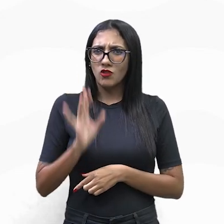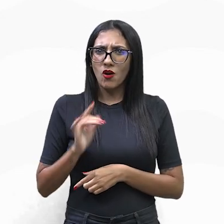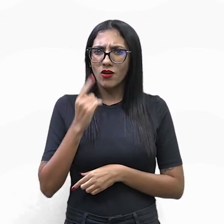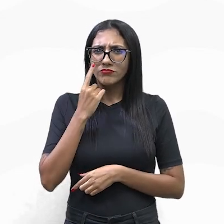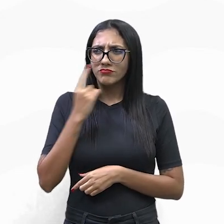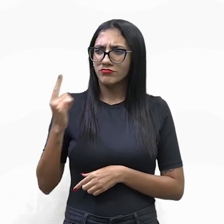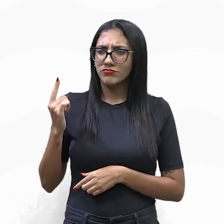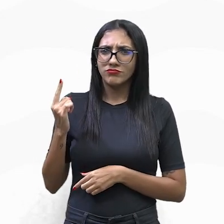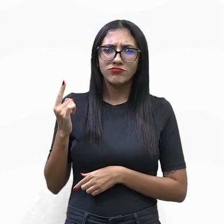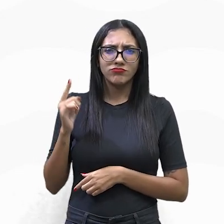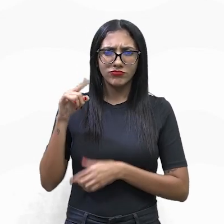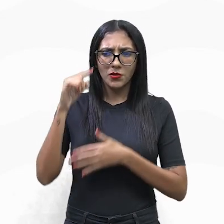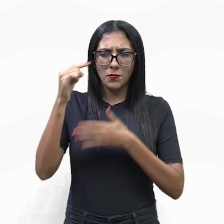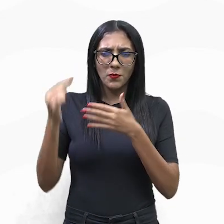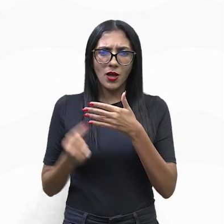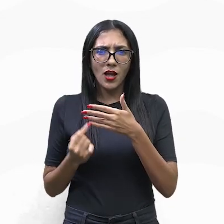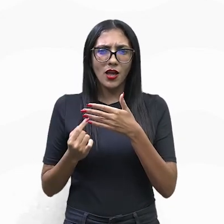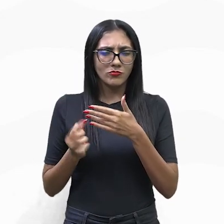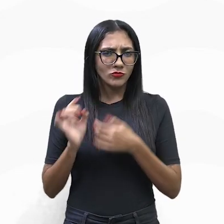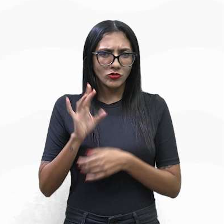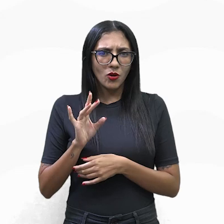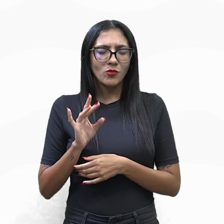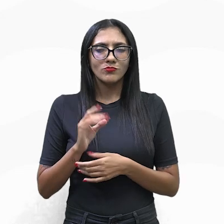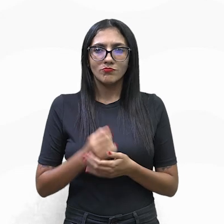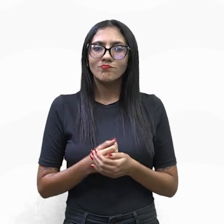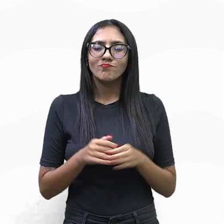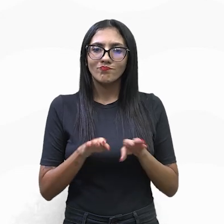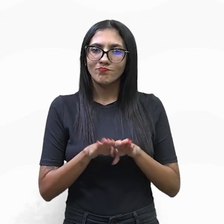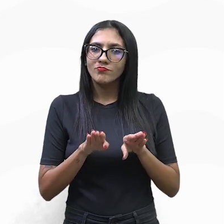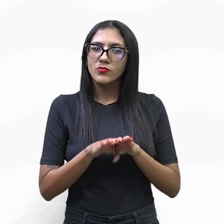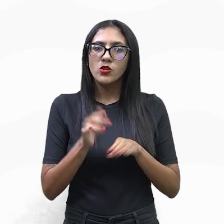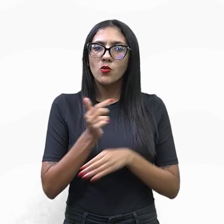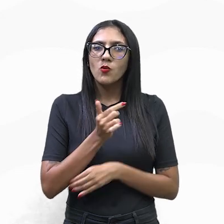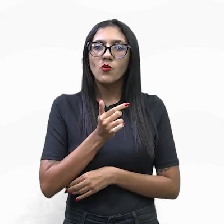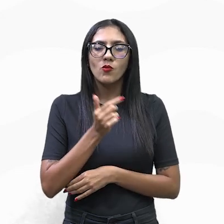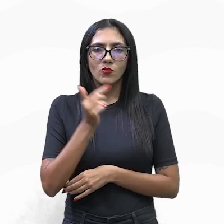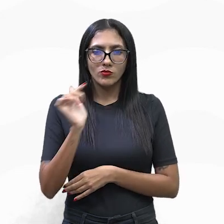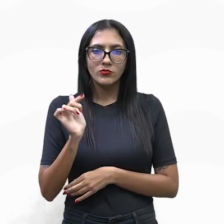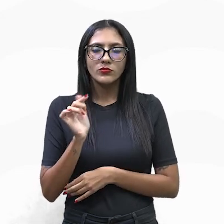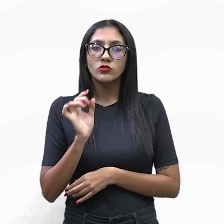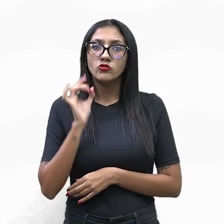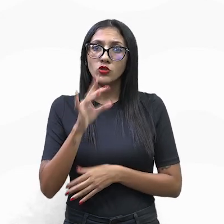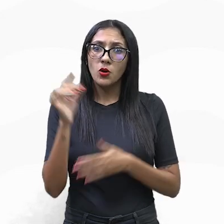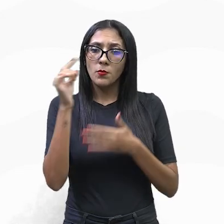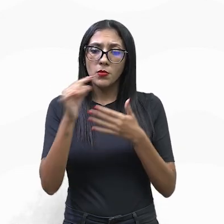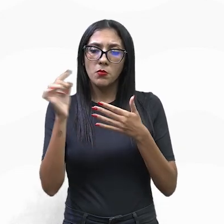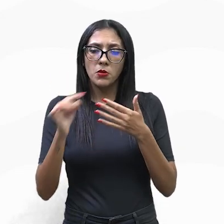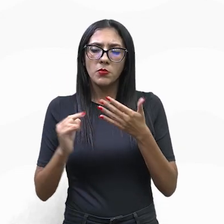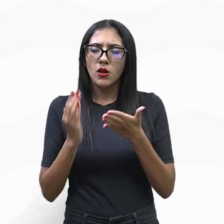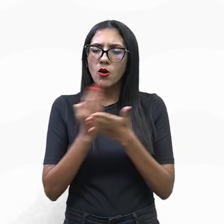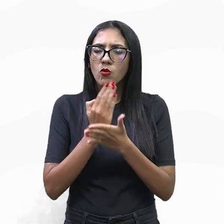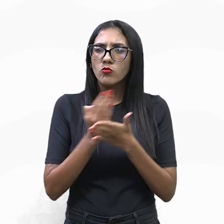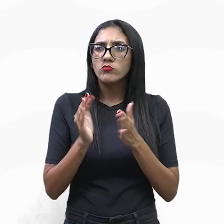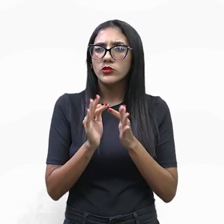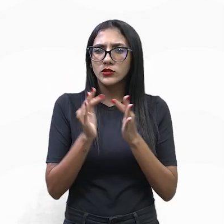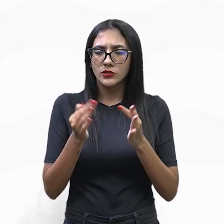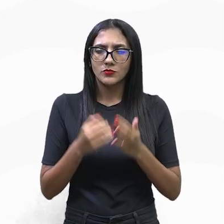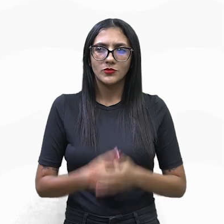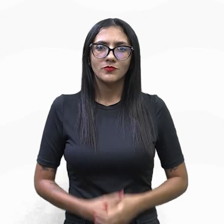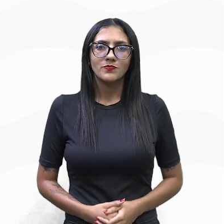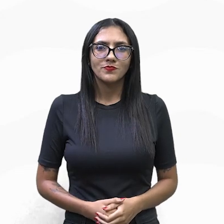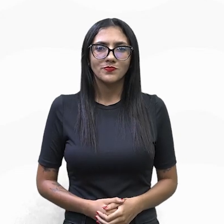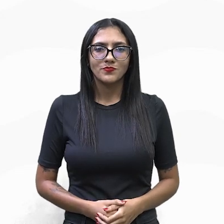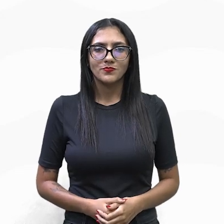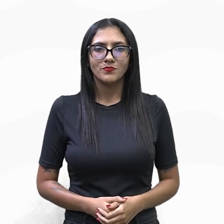com maior risco de automação, professor? Pois é, tem outras profissões também, pessoal. Nós só elencamos aqui algumas para vocês. Mas agora, pessoal, vou mostrar para